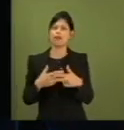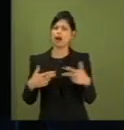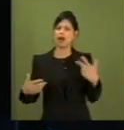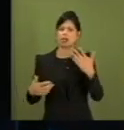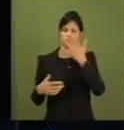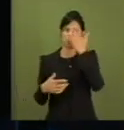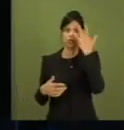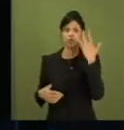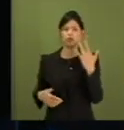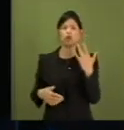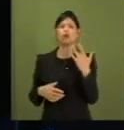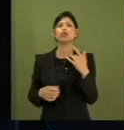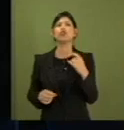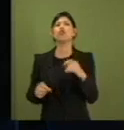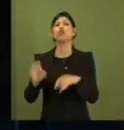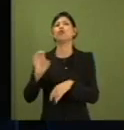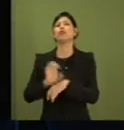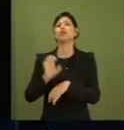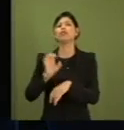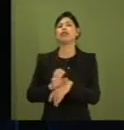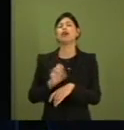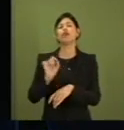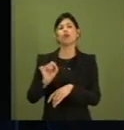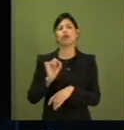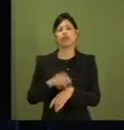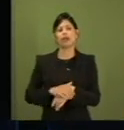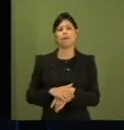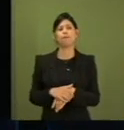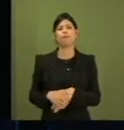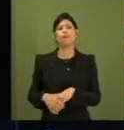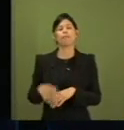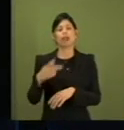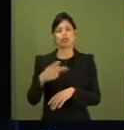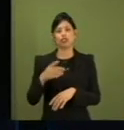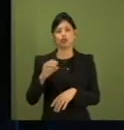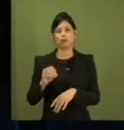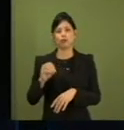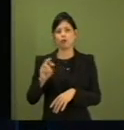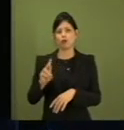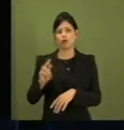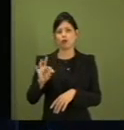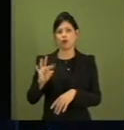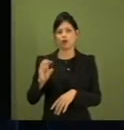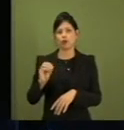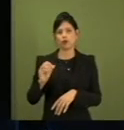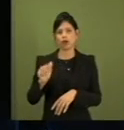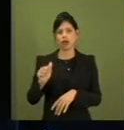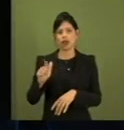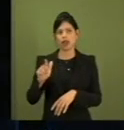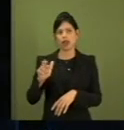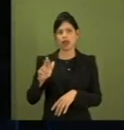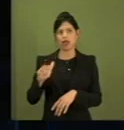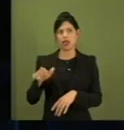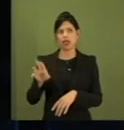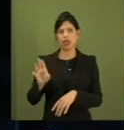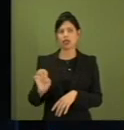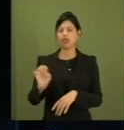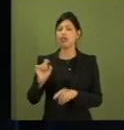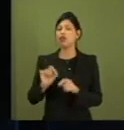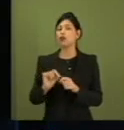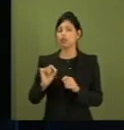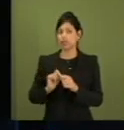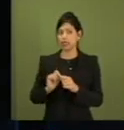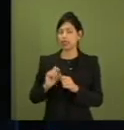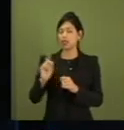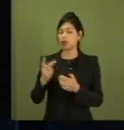com alagamento devido o Lago Guaíba está transbordando. Vários municípios suspenderam as